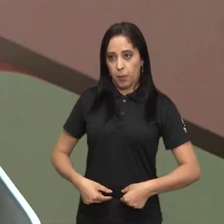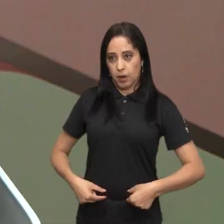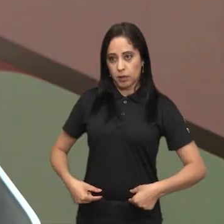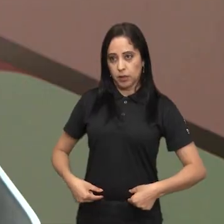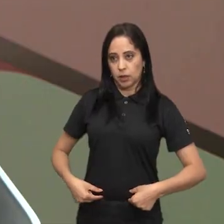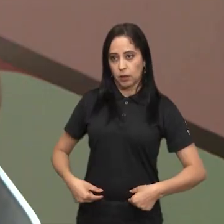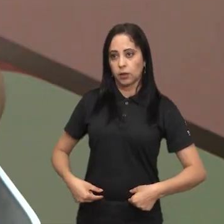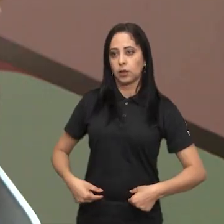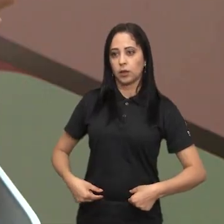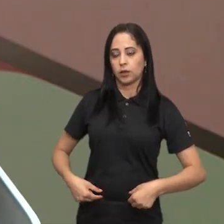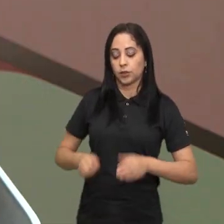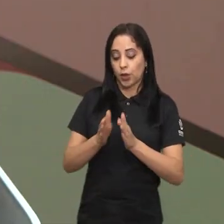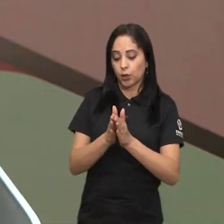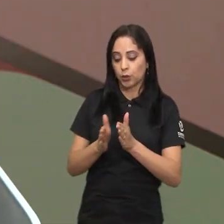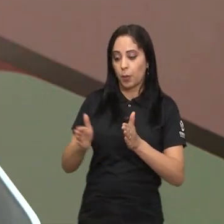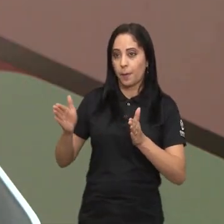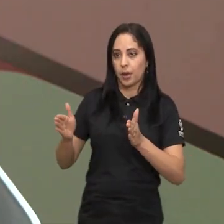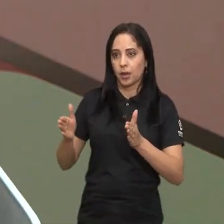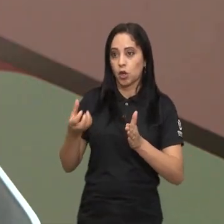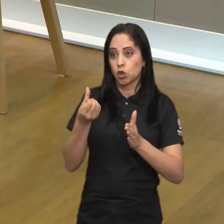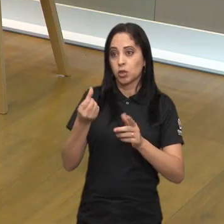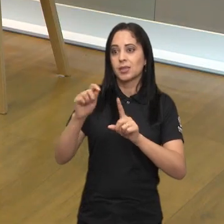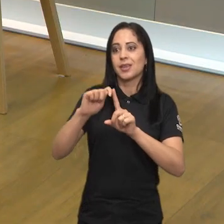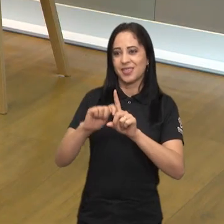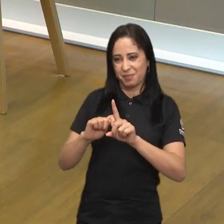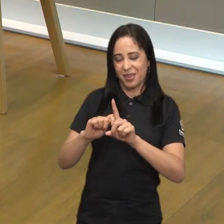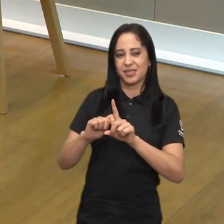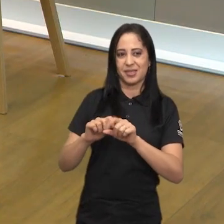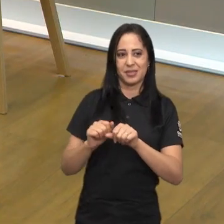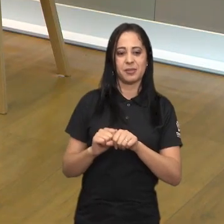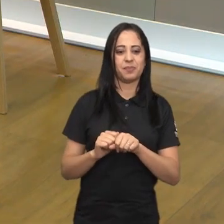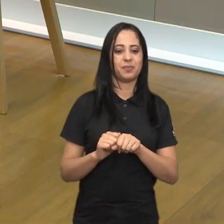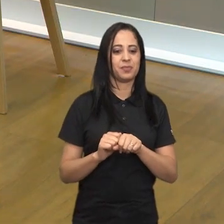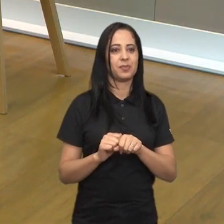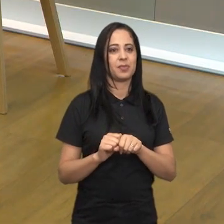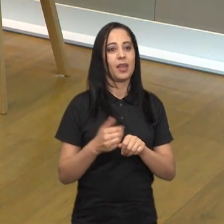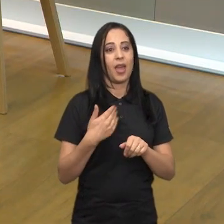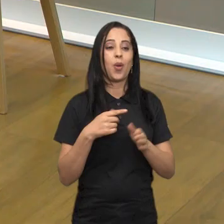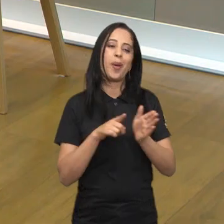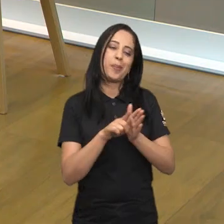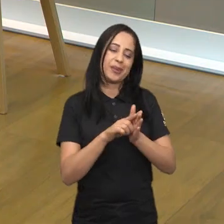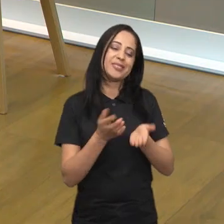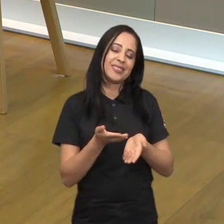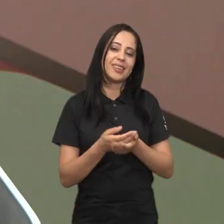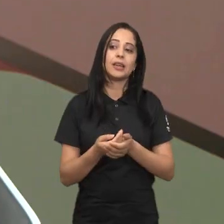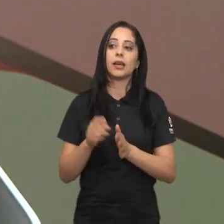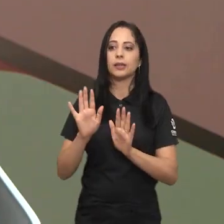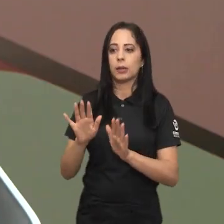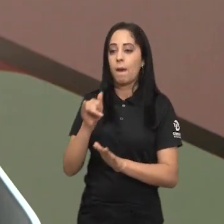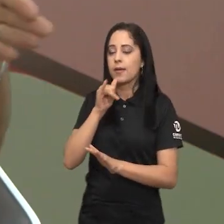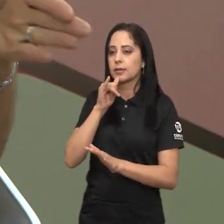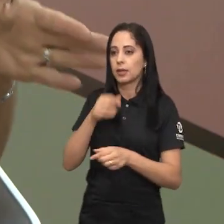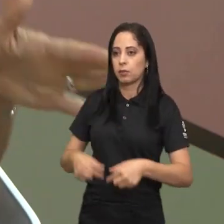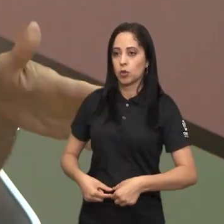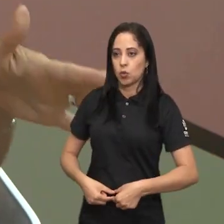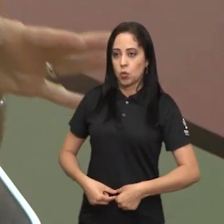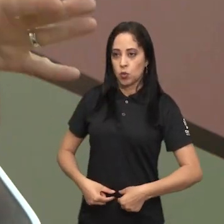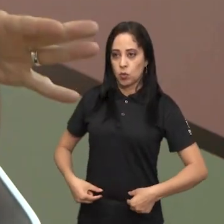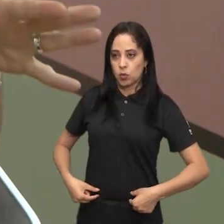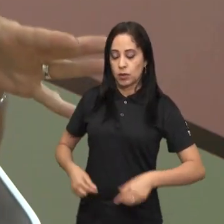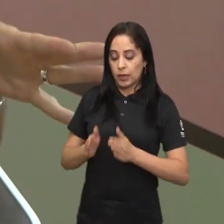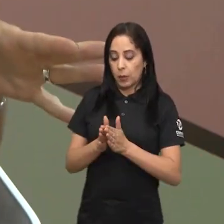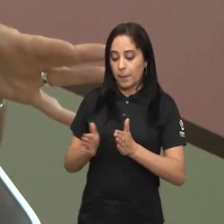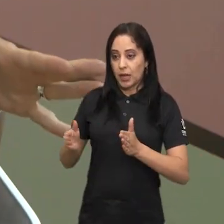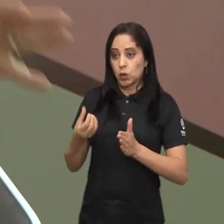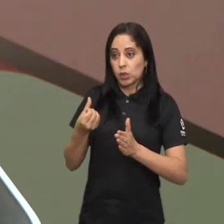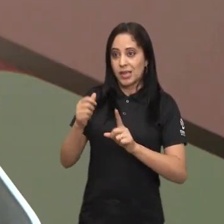absorvível, que dura 6 meses. Já ia perguntar a durabilidade deles. O implante absorvível tem uma média de duração de